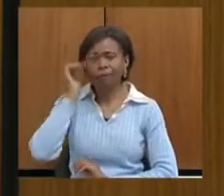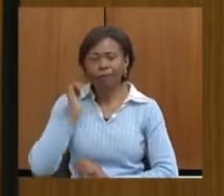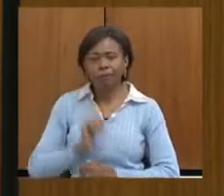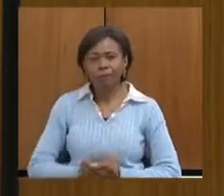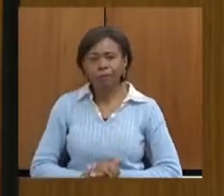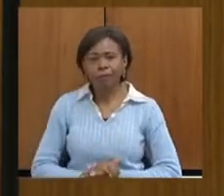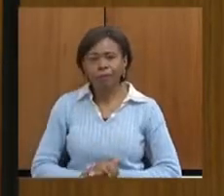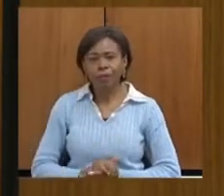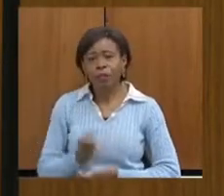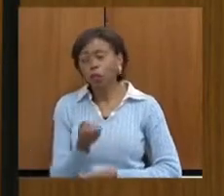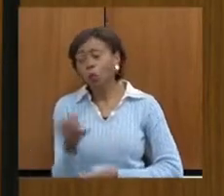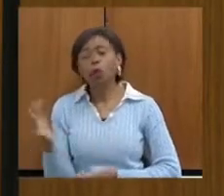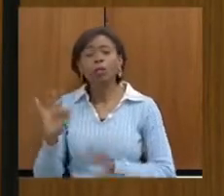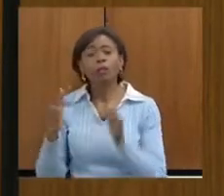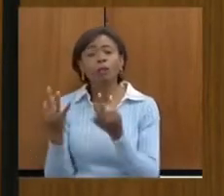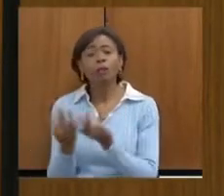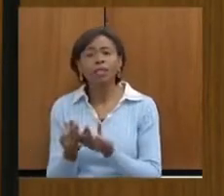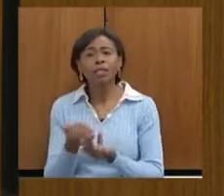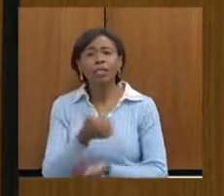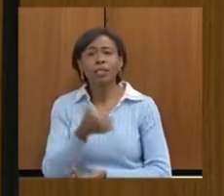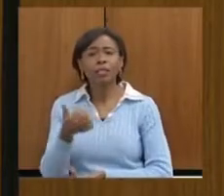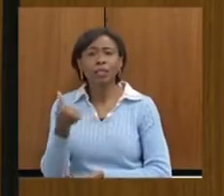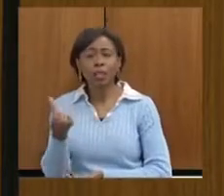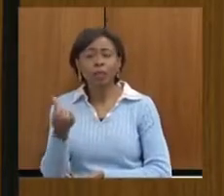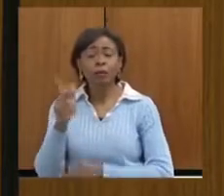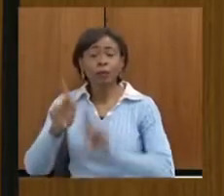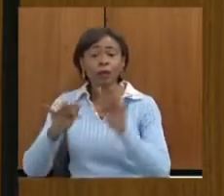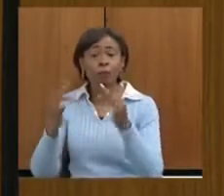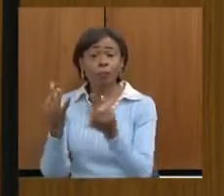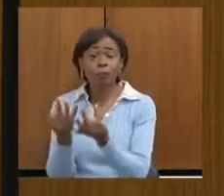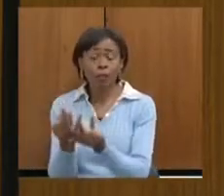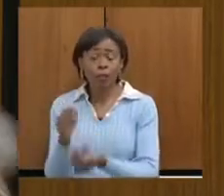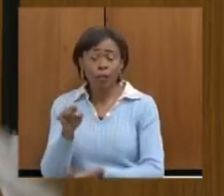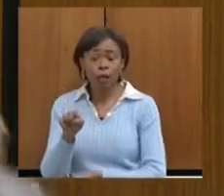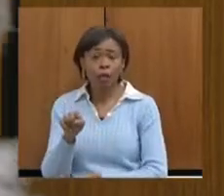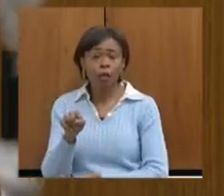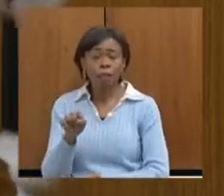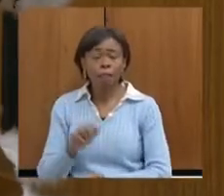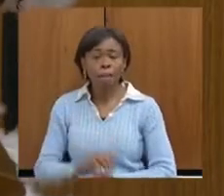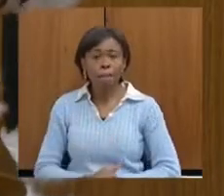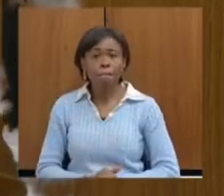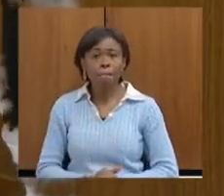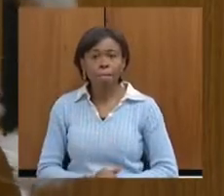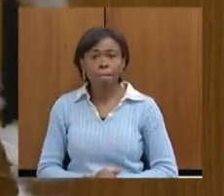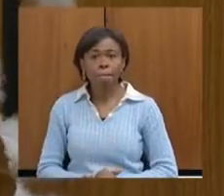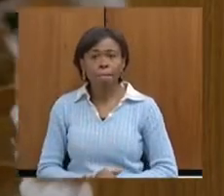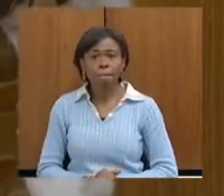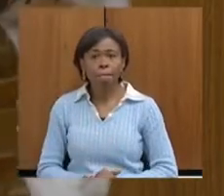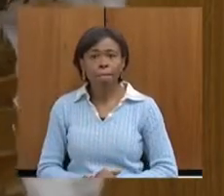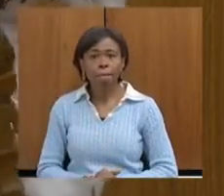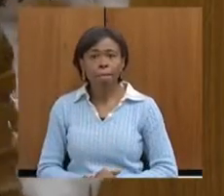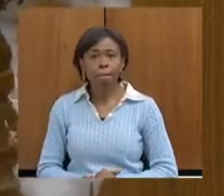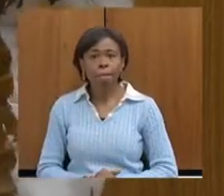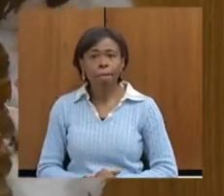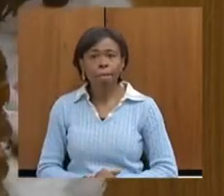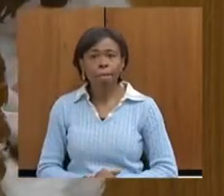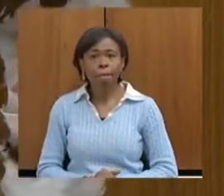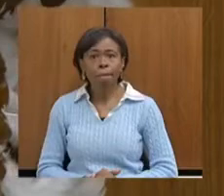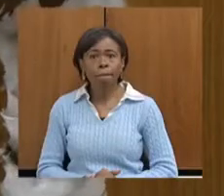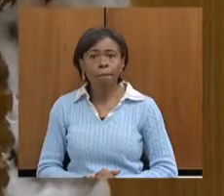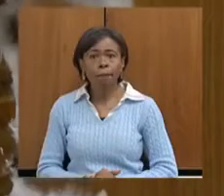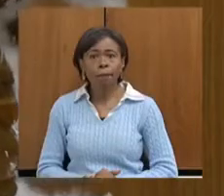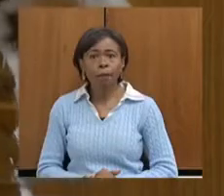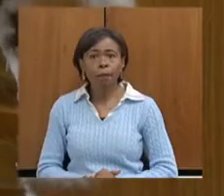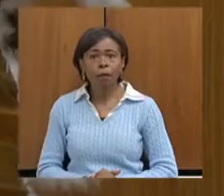das famílias em 16 famílias que foram né é um e foram ali aldeados né